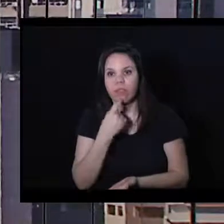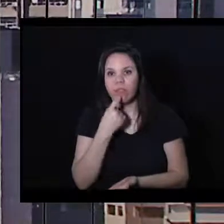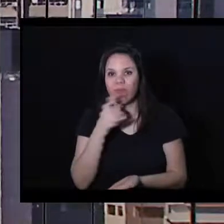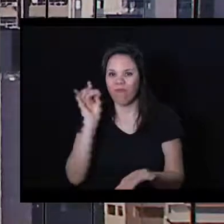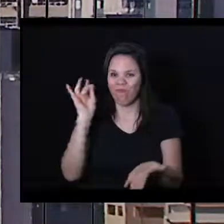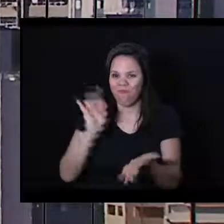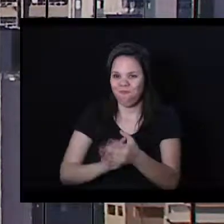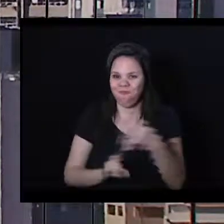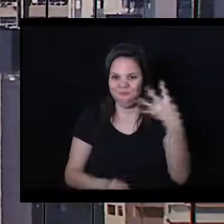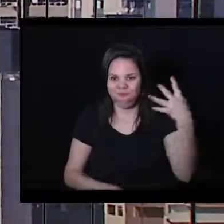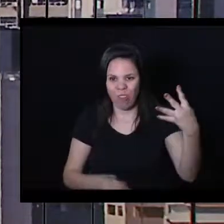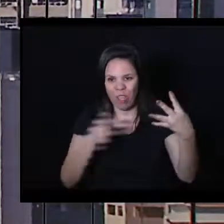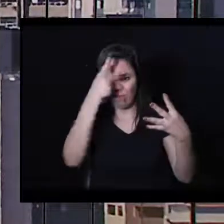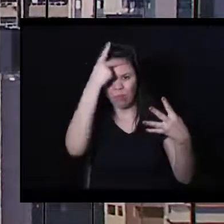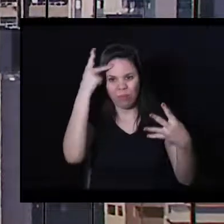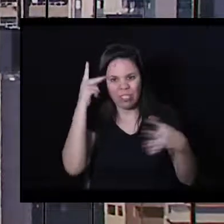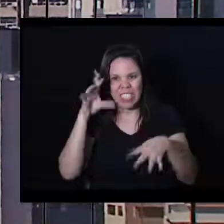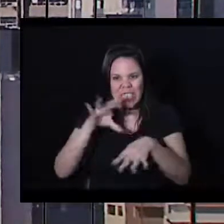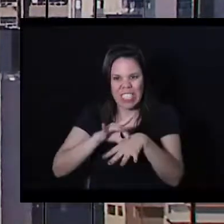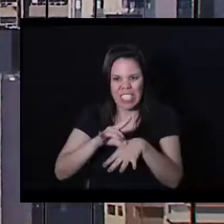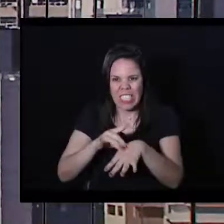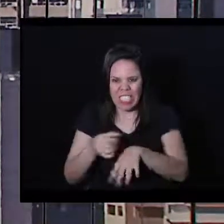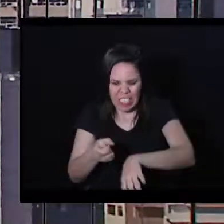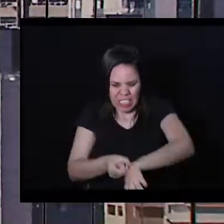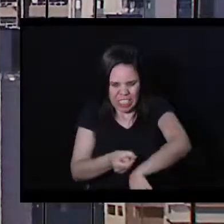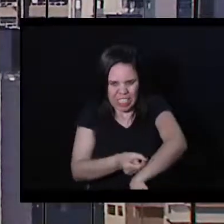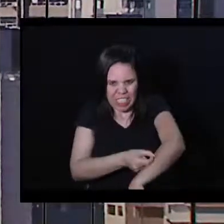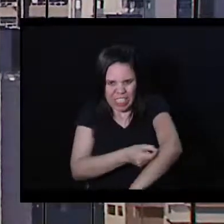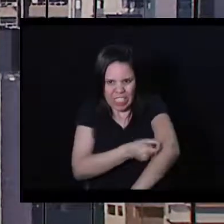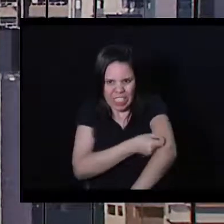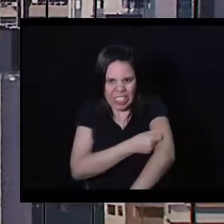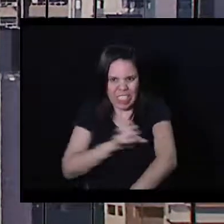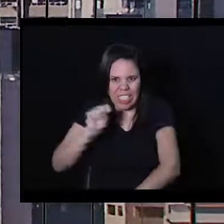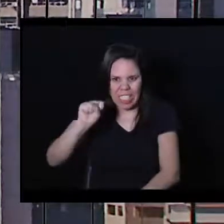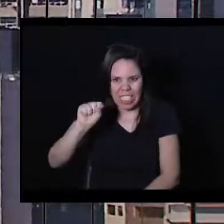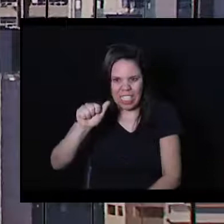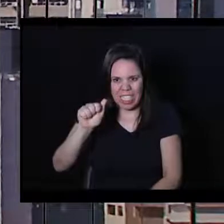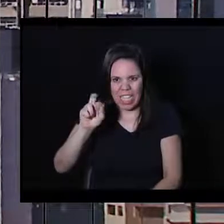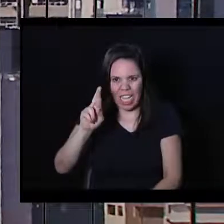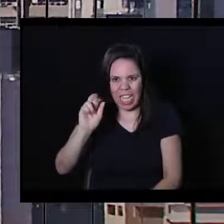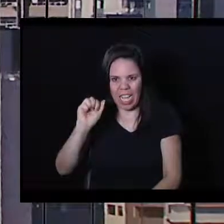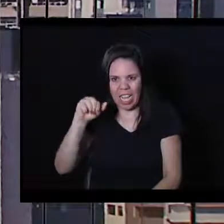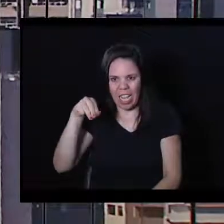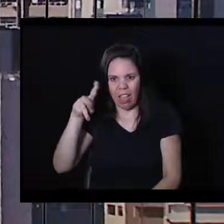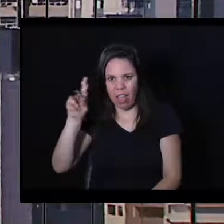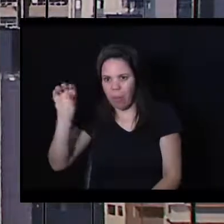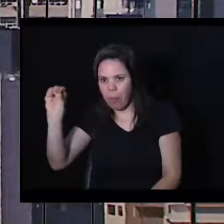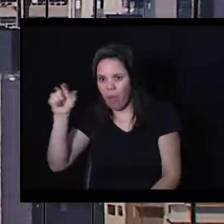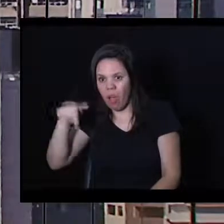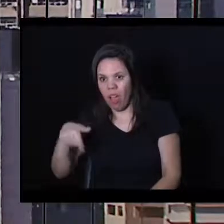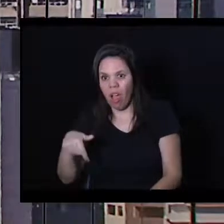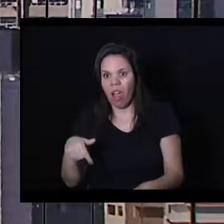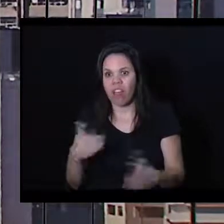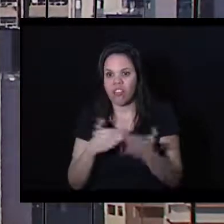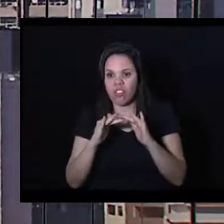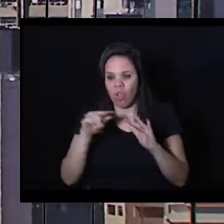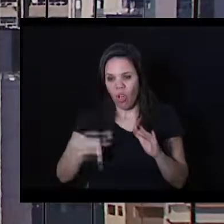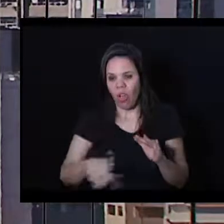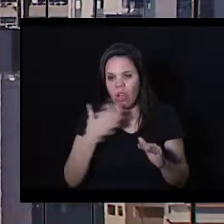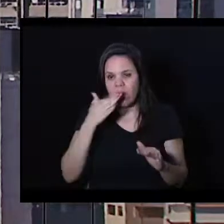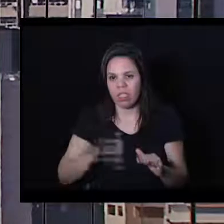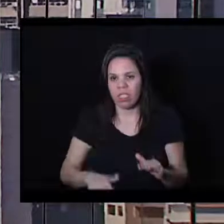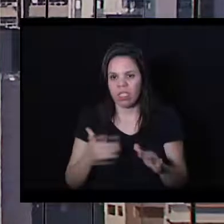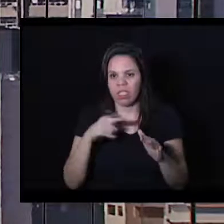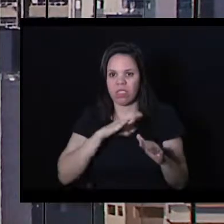confirmou 4 casos de sarampo em uma creche aqui da cidade. O repórter André Aranha está ao vivo ao lado